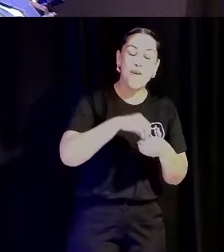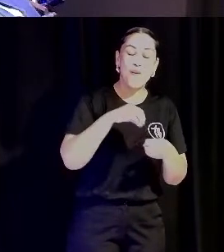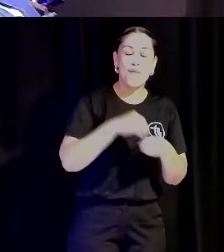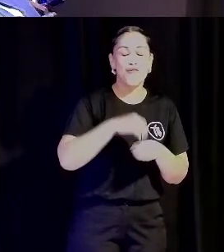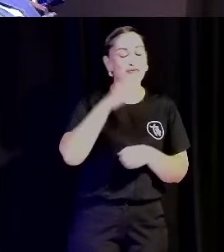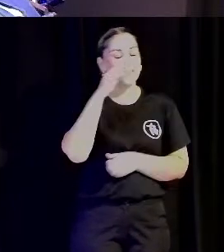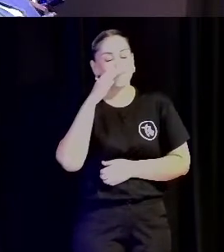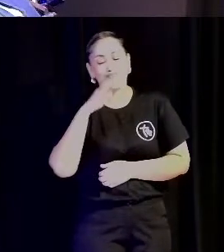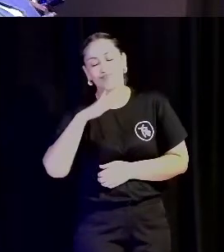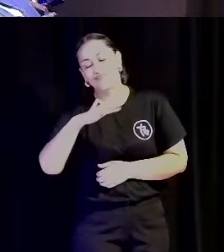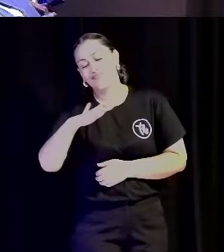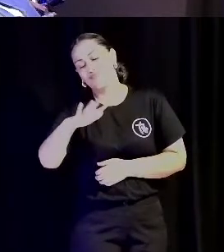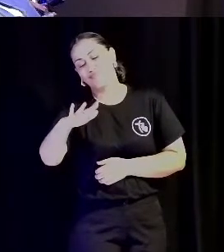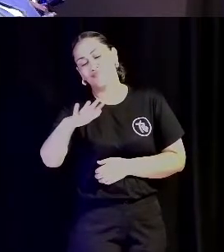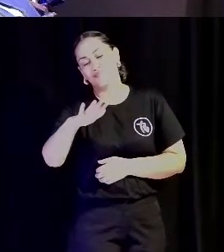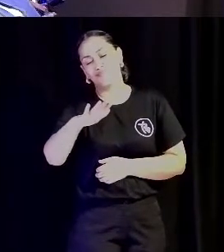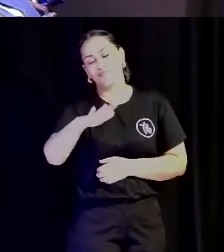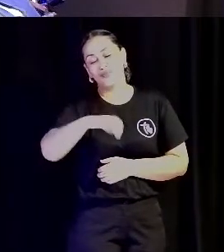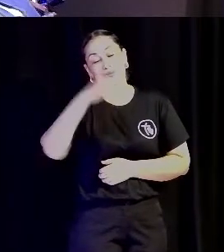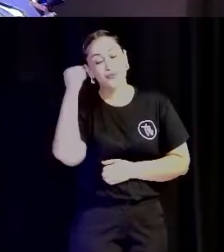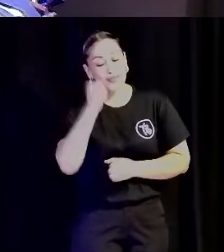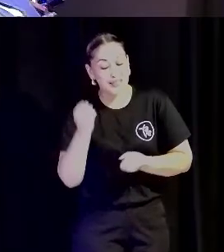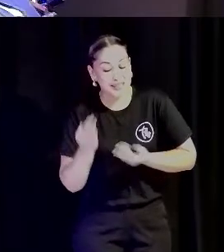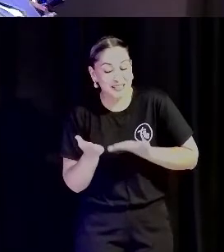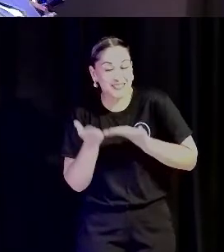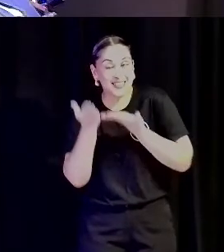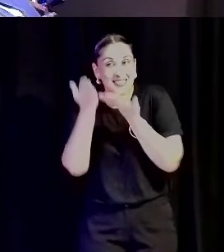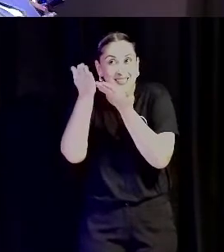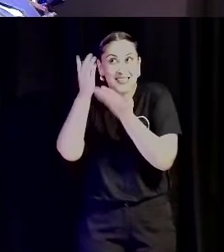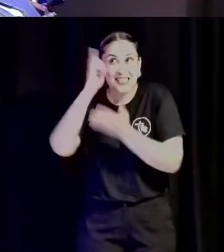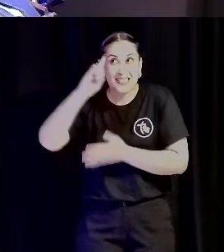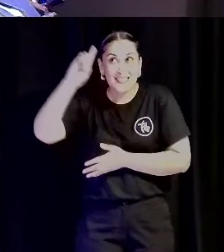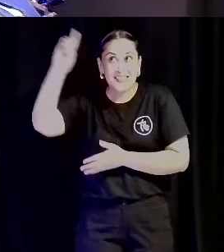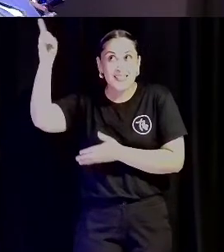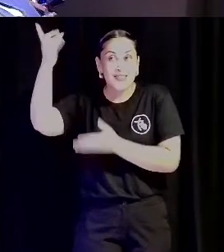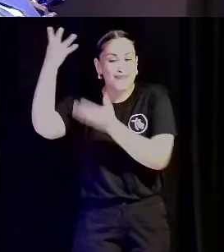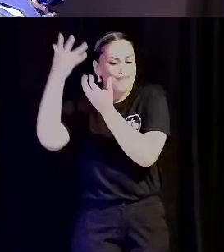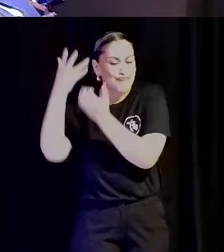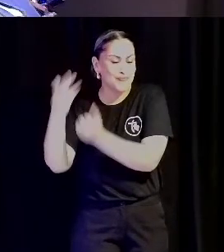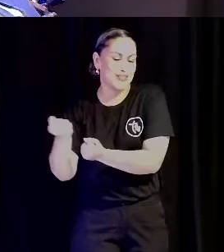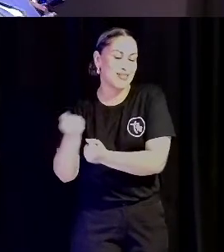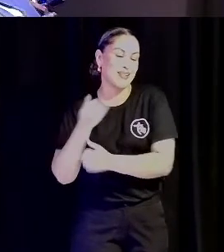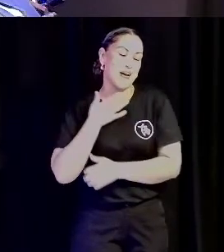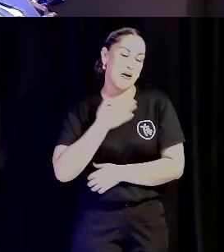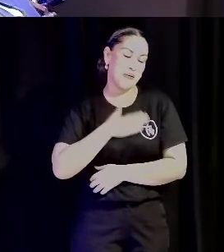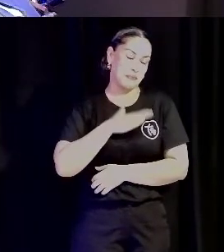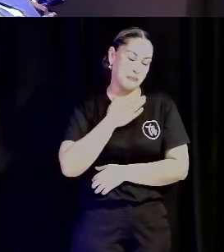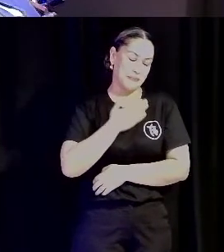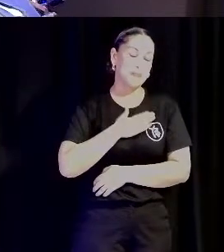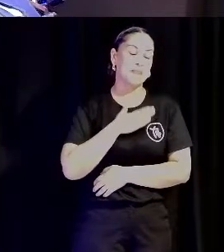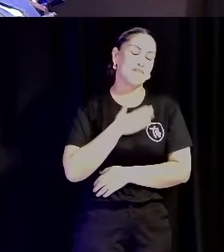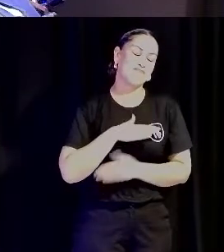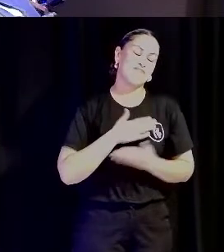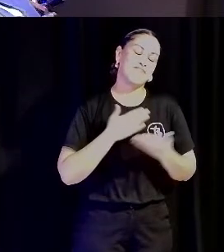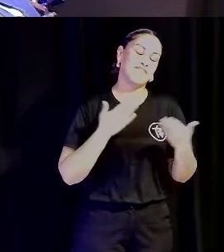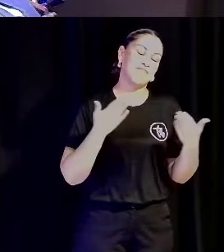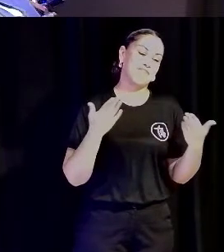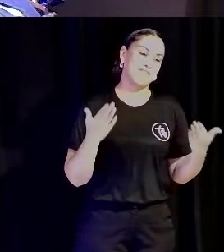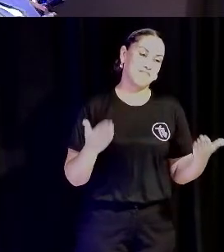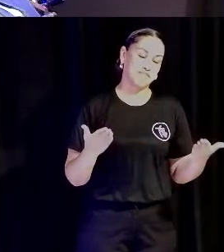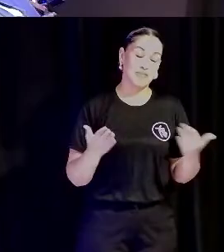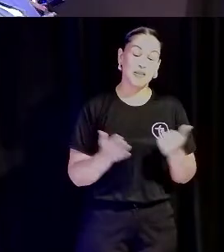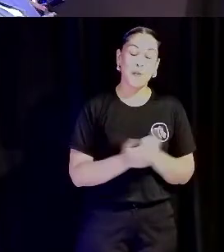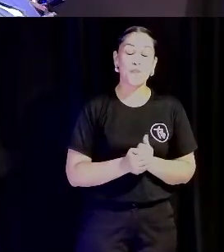um sacrifício que Deus aceita e que lhe agrada. Ah, meus queridos,